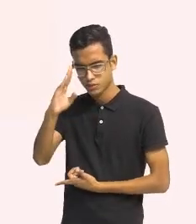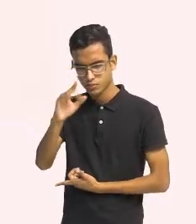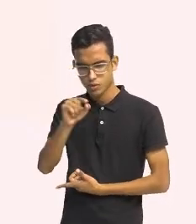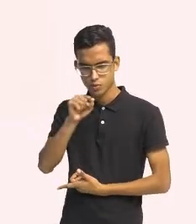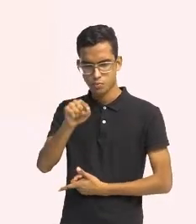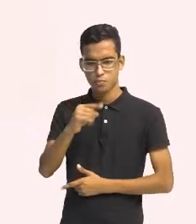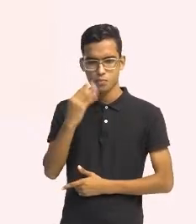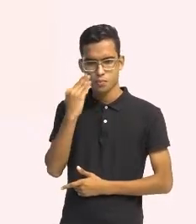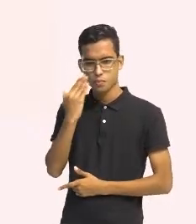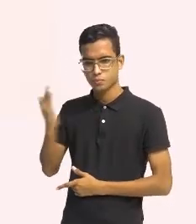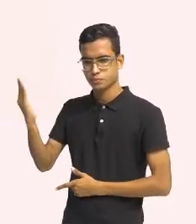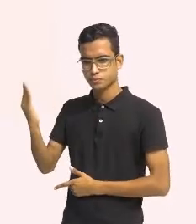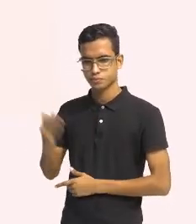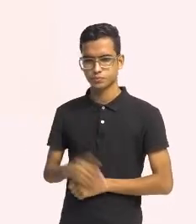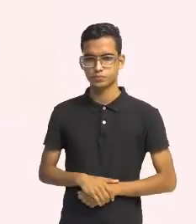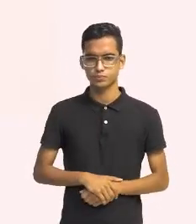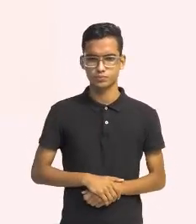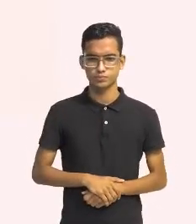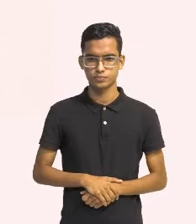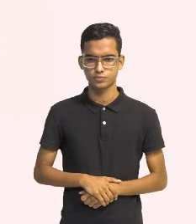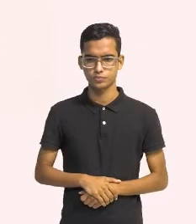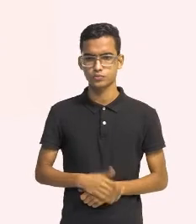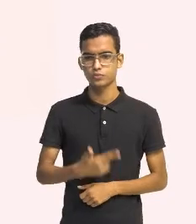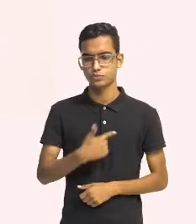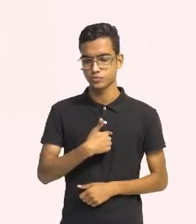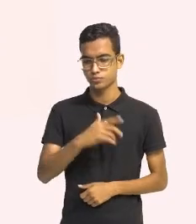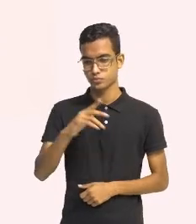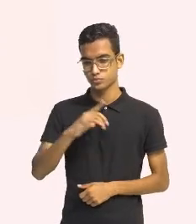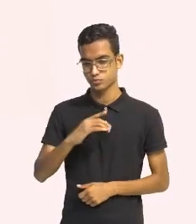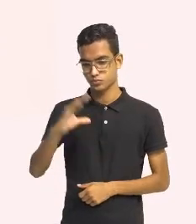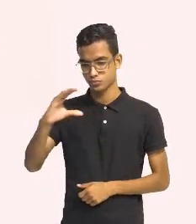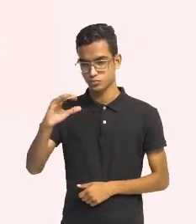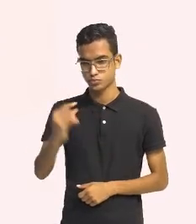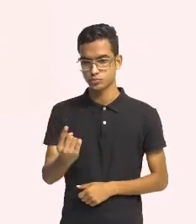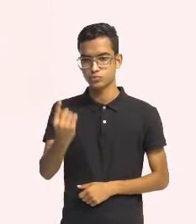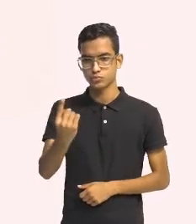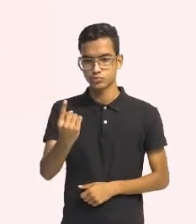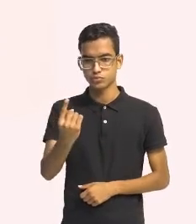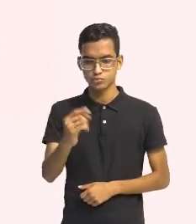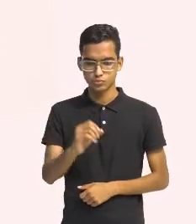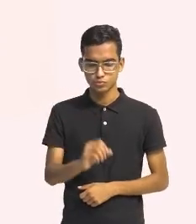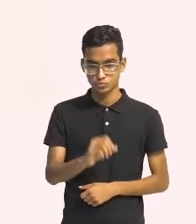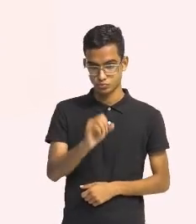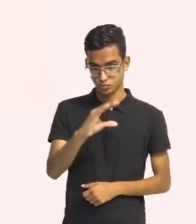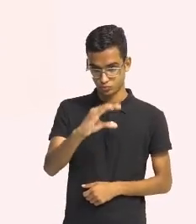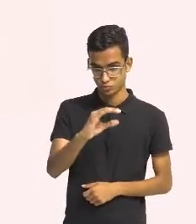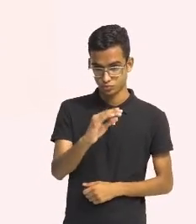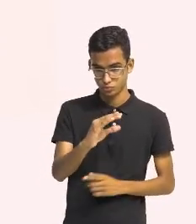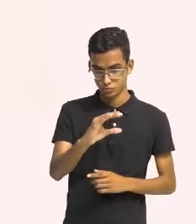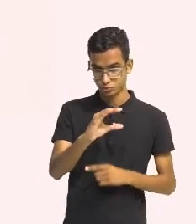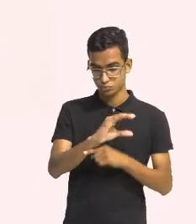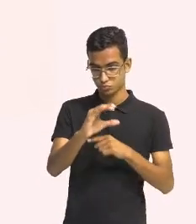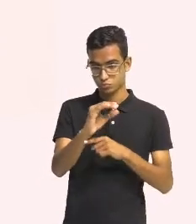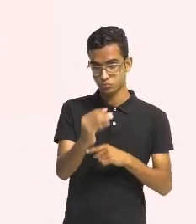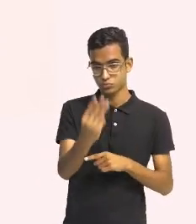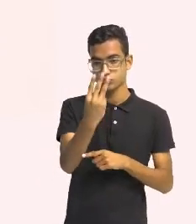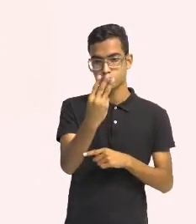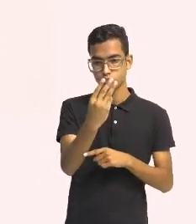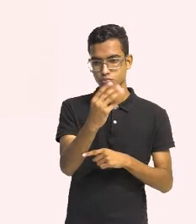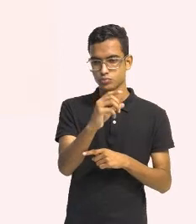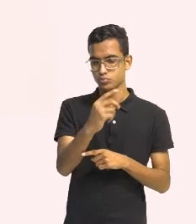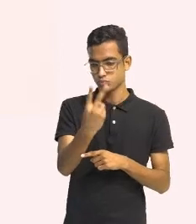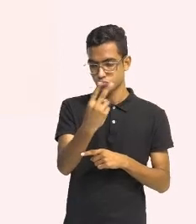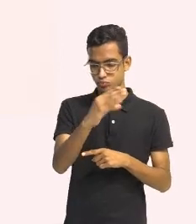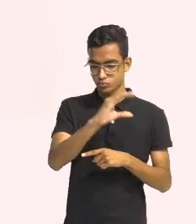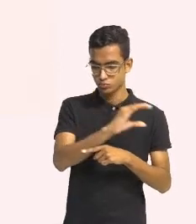Então, carbono 1, carbono 2, carbono 3. Quer dizer que o radical, que a